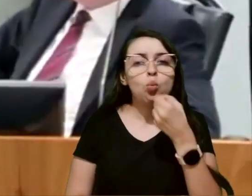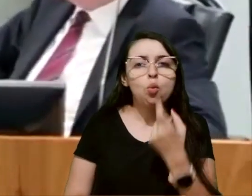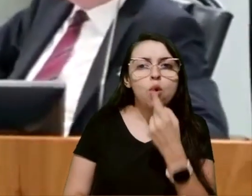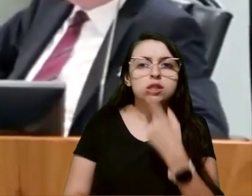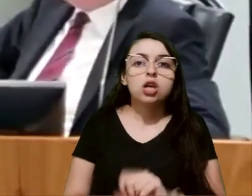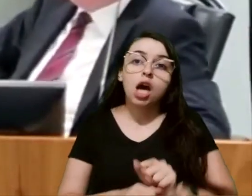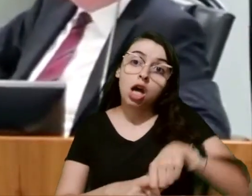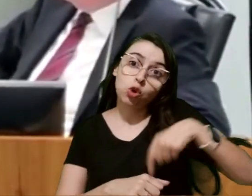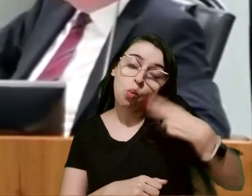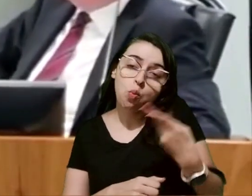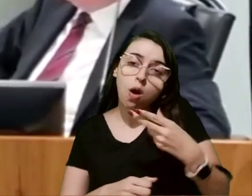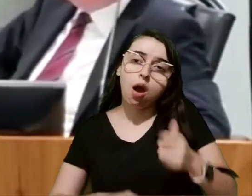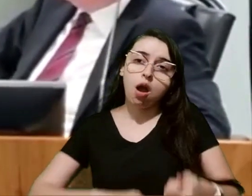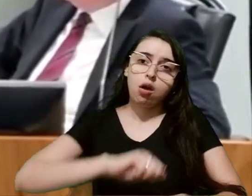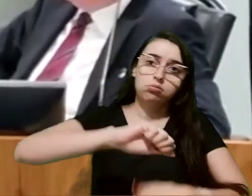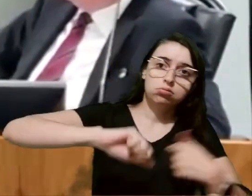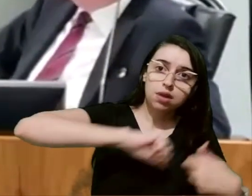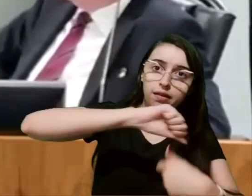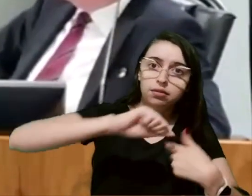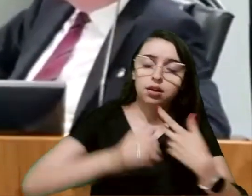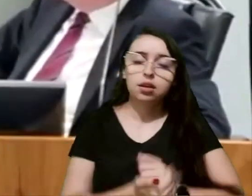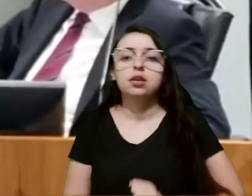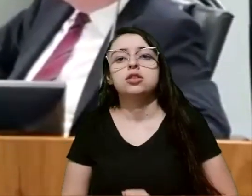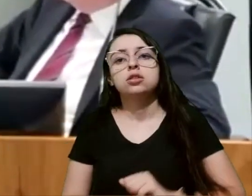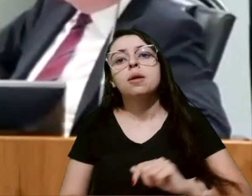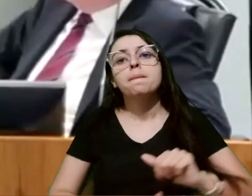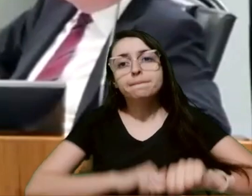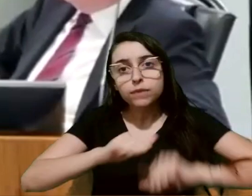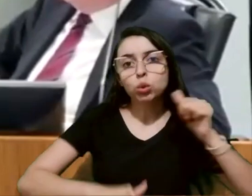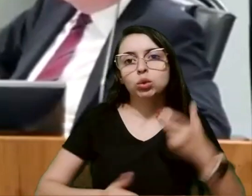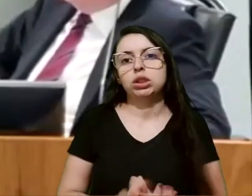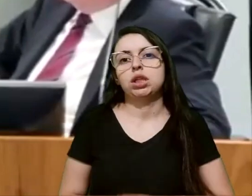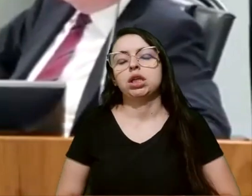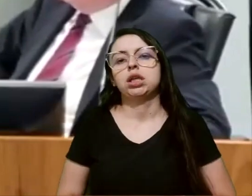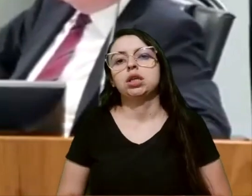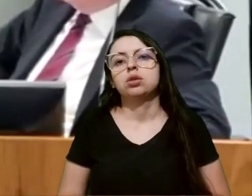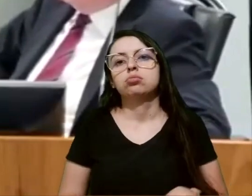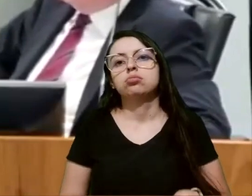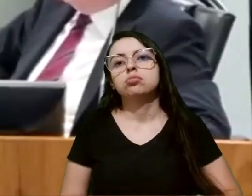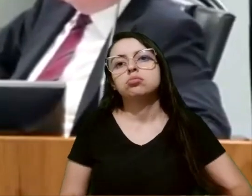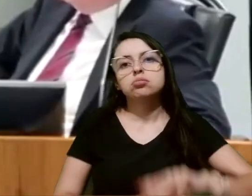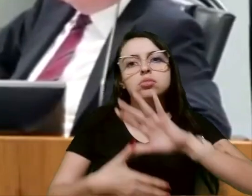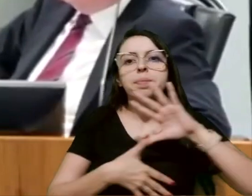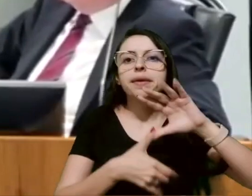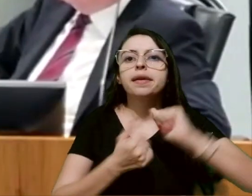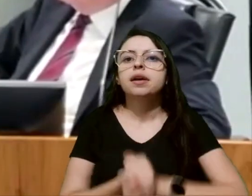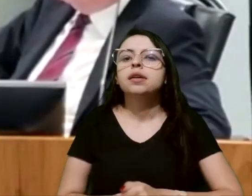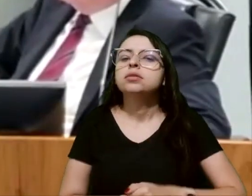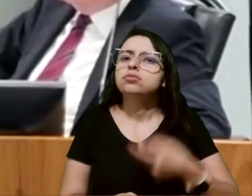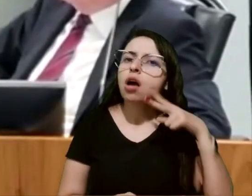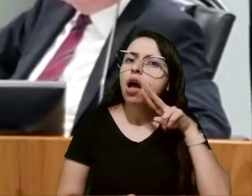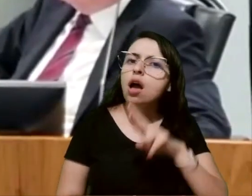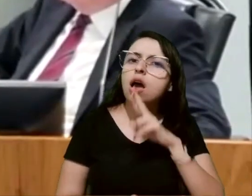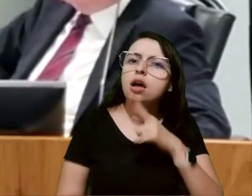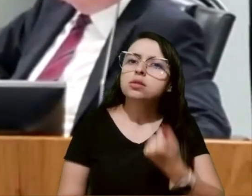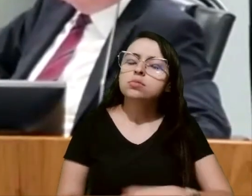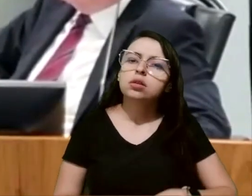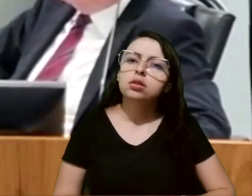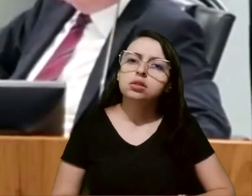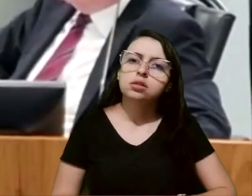ou traficante, que muda completamente o tratamento jurídico que você tem. E aí, os americanos fizeram qual foi a solução que eles